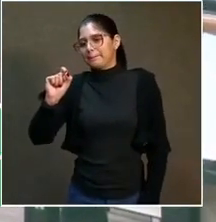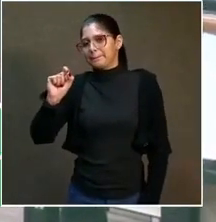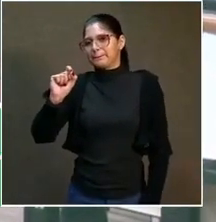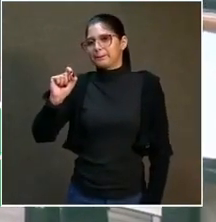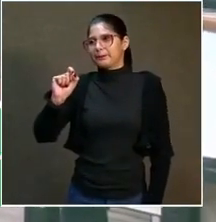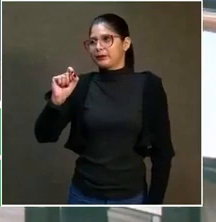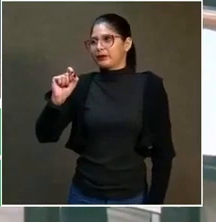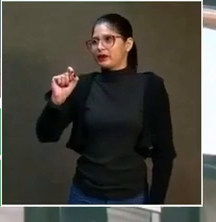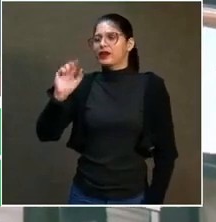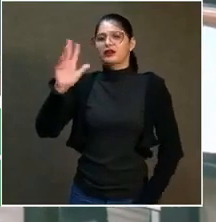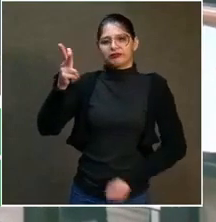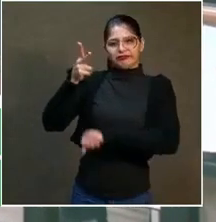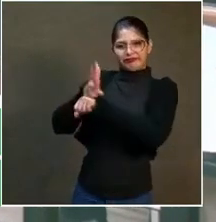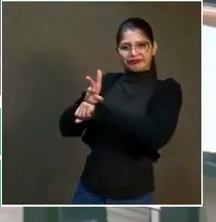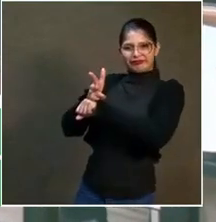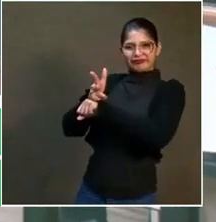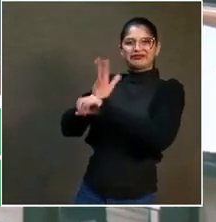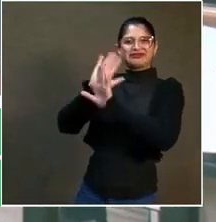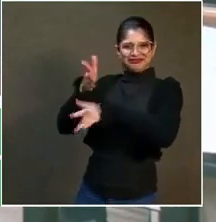ficou gravado.